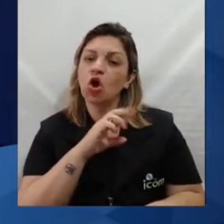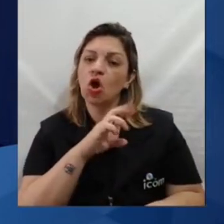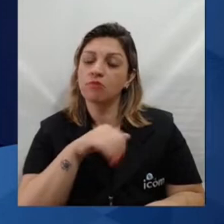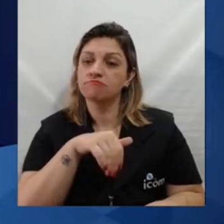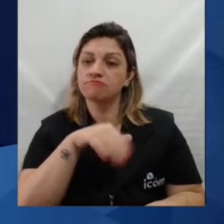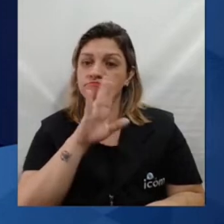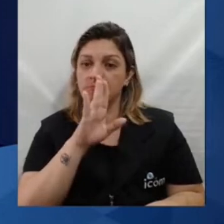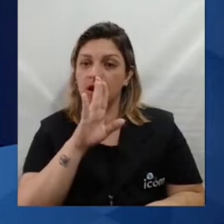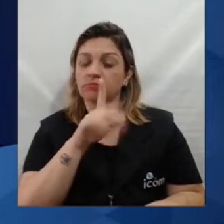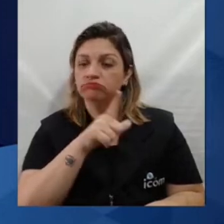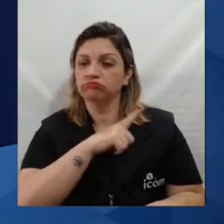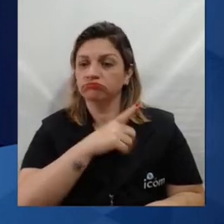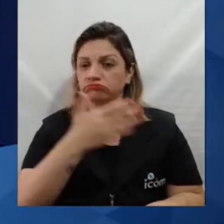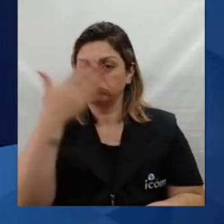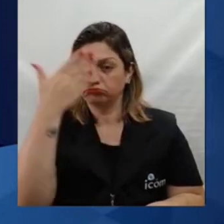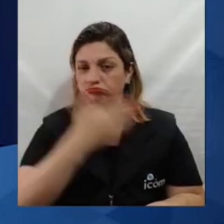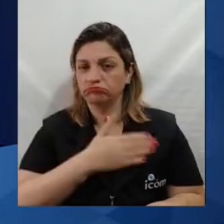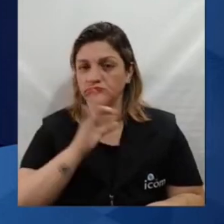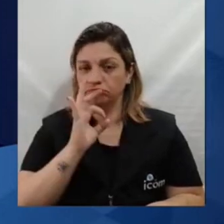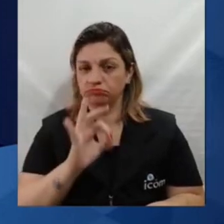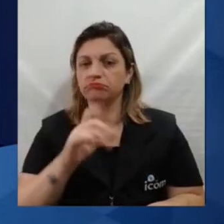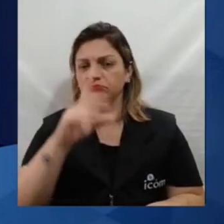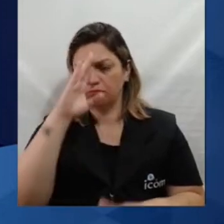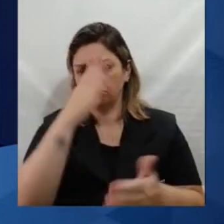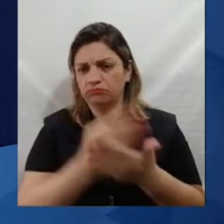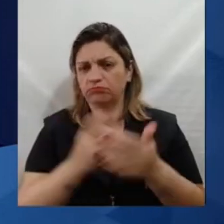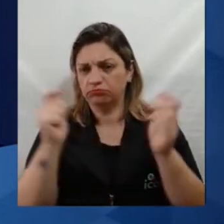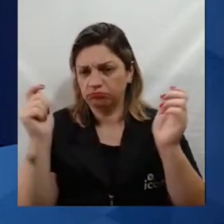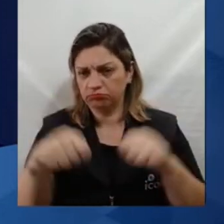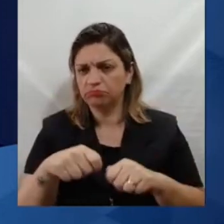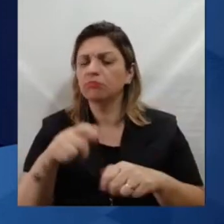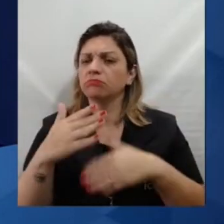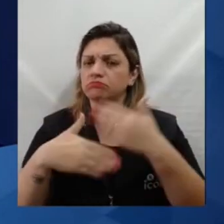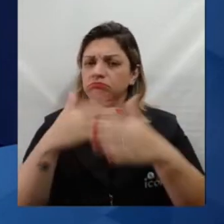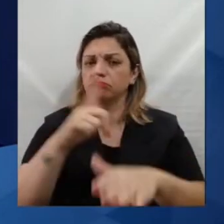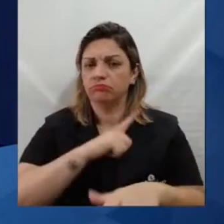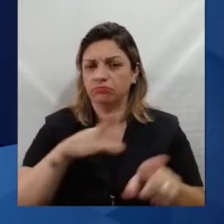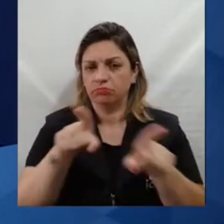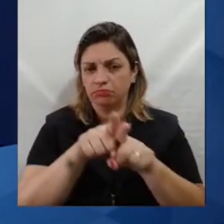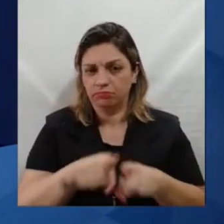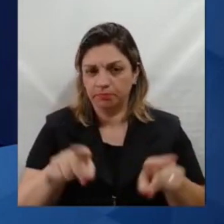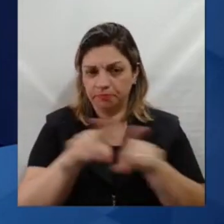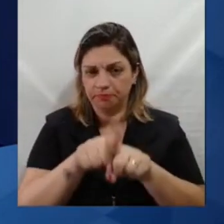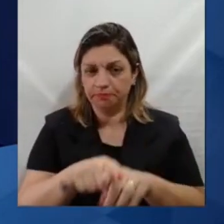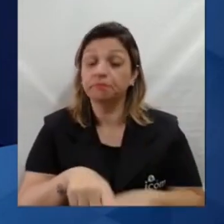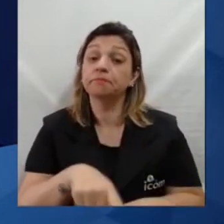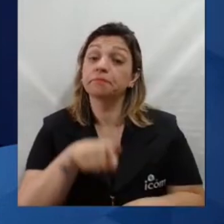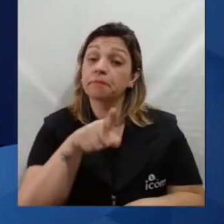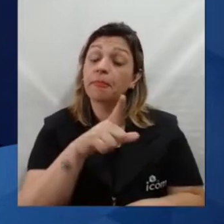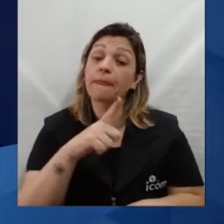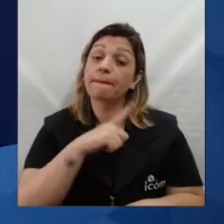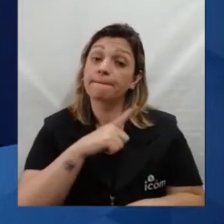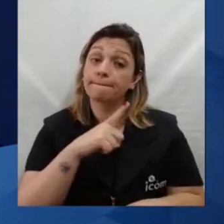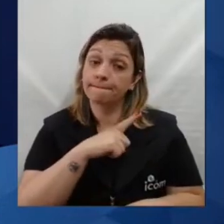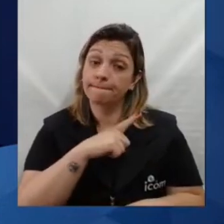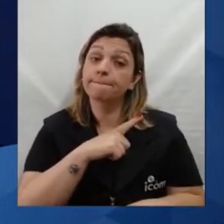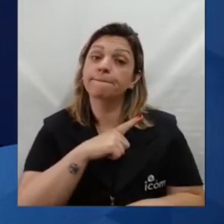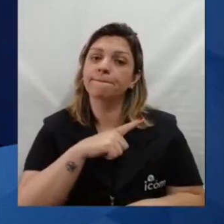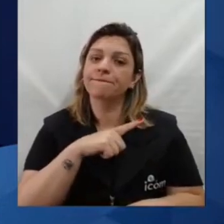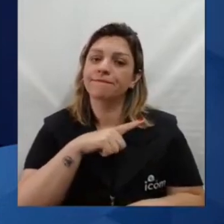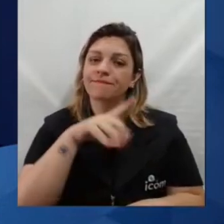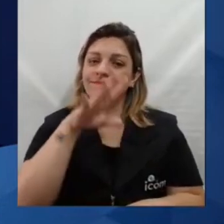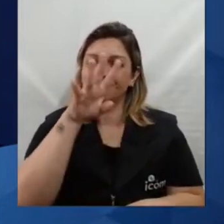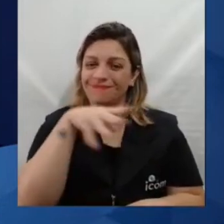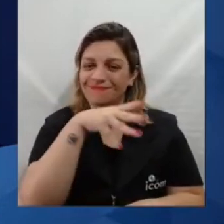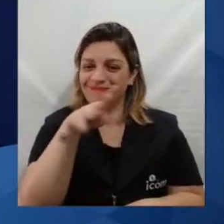que o ICOAP ele é confiável e ele é reprodutível. Aqui nós temos a figura do diagrama de caminhos,